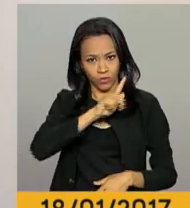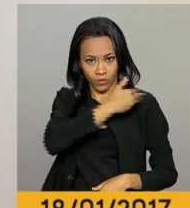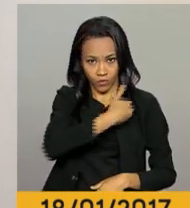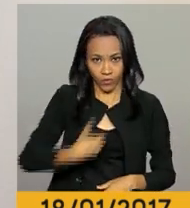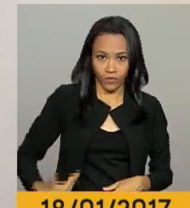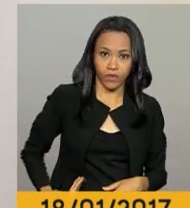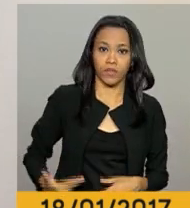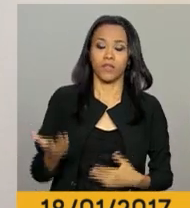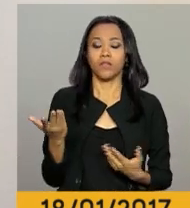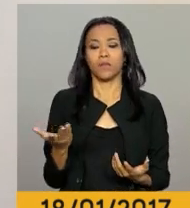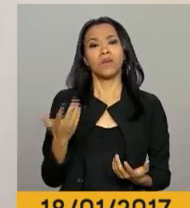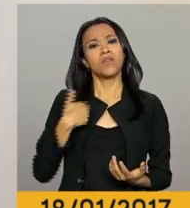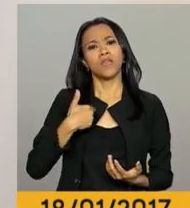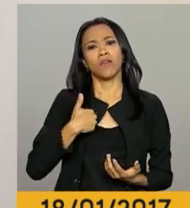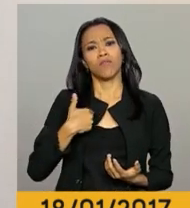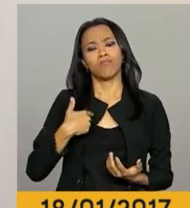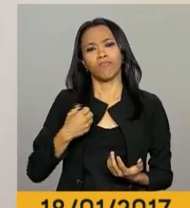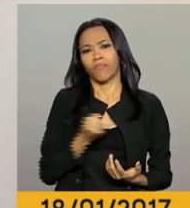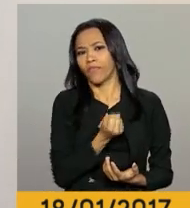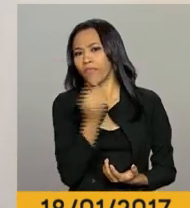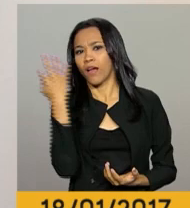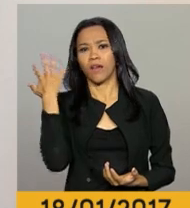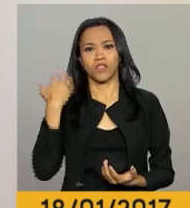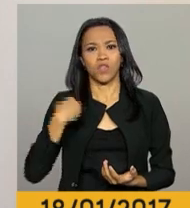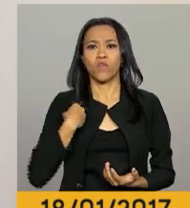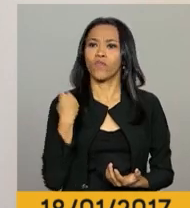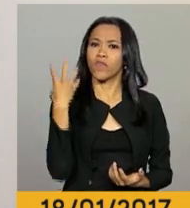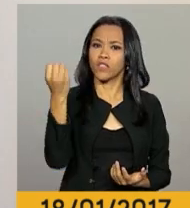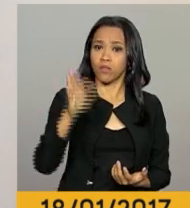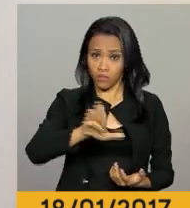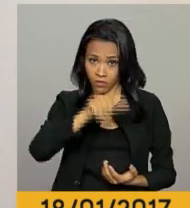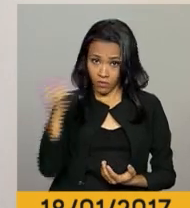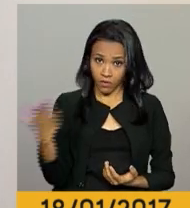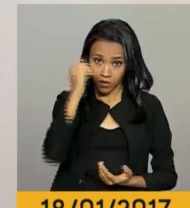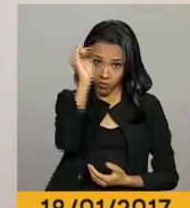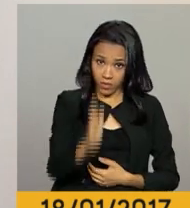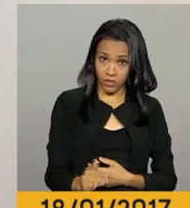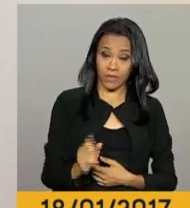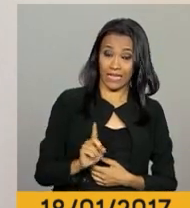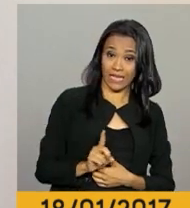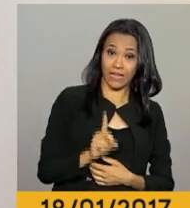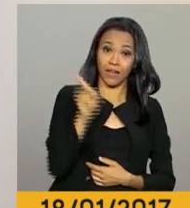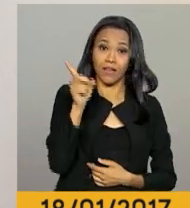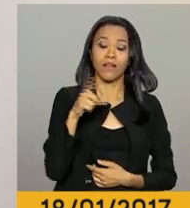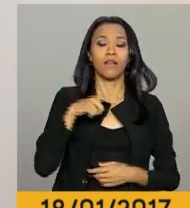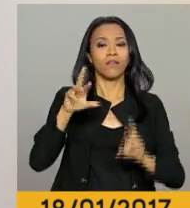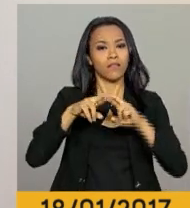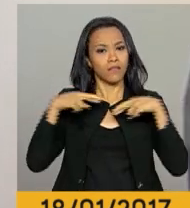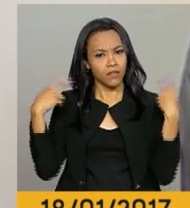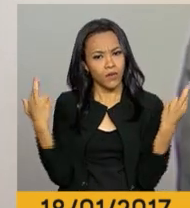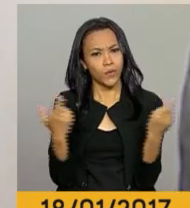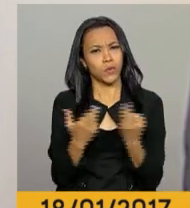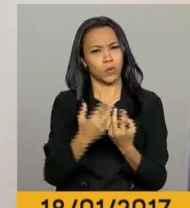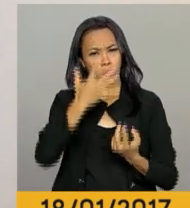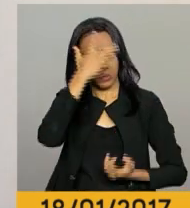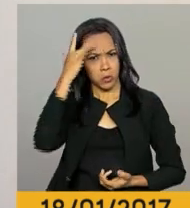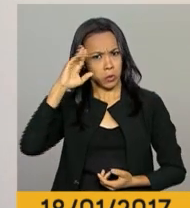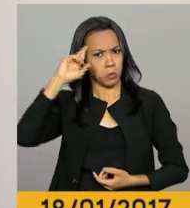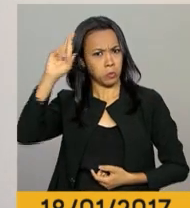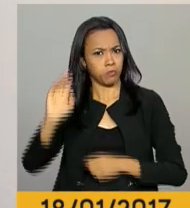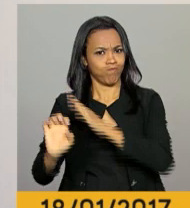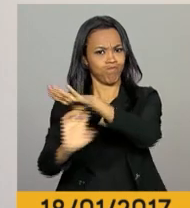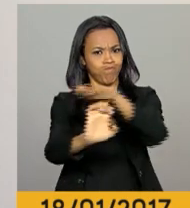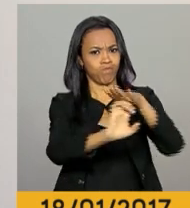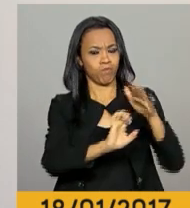eu viajei eh para o exterior e lá fazia reunião de empresrios o